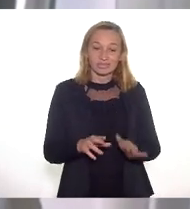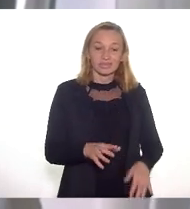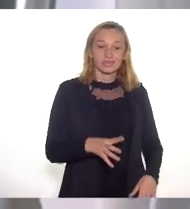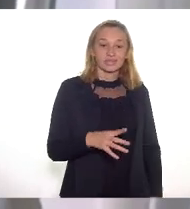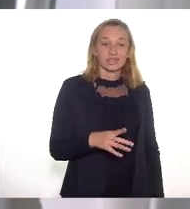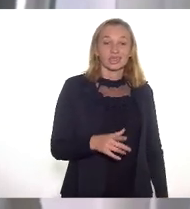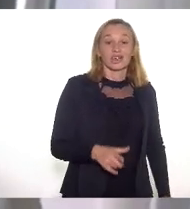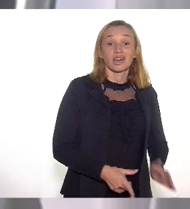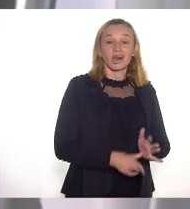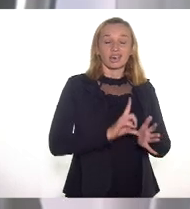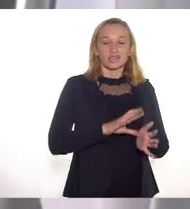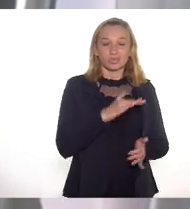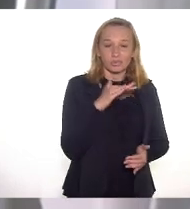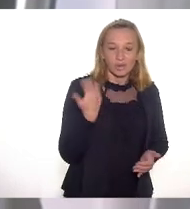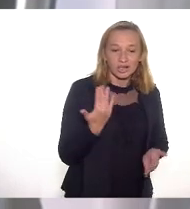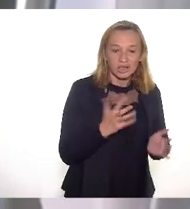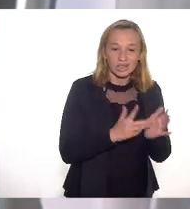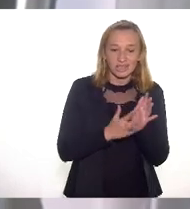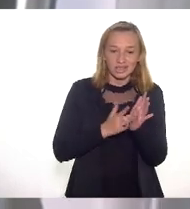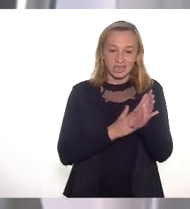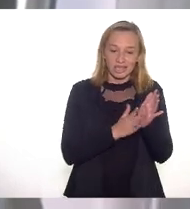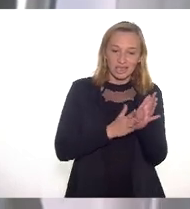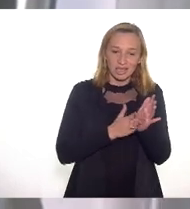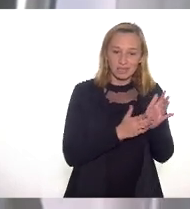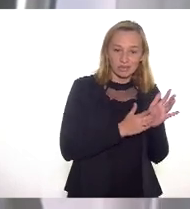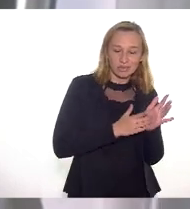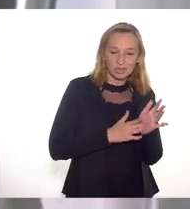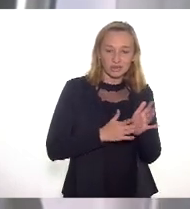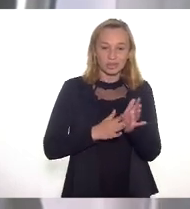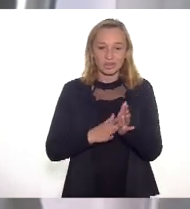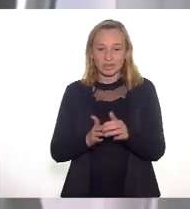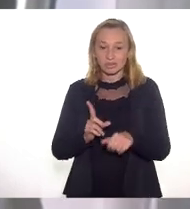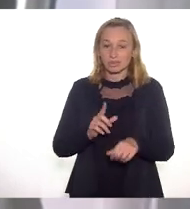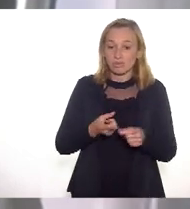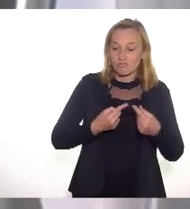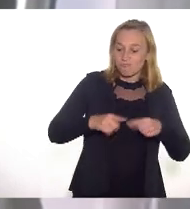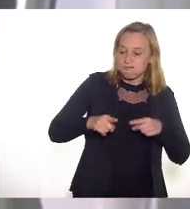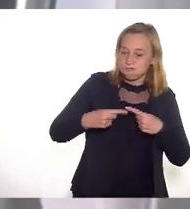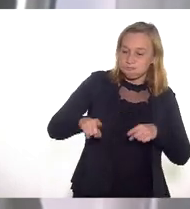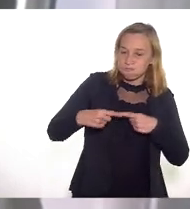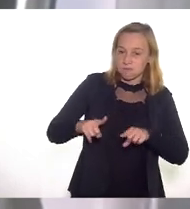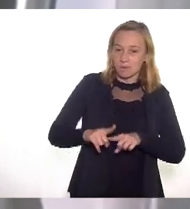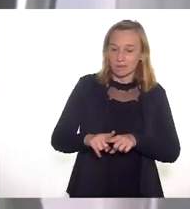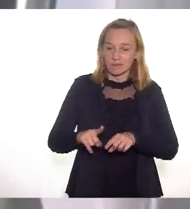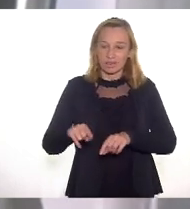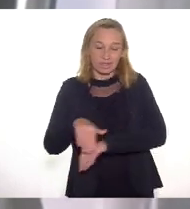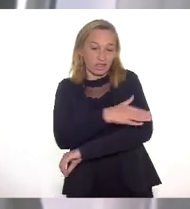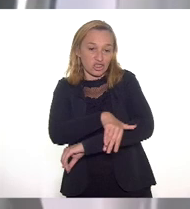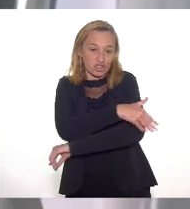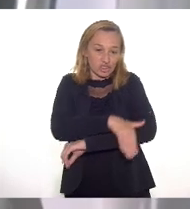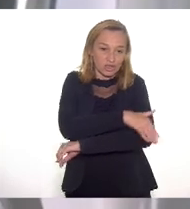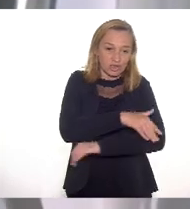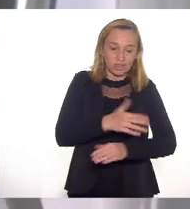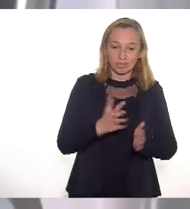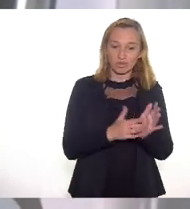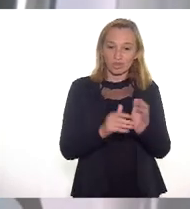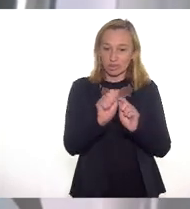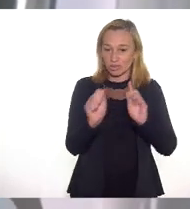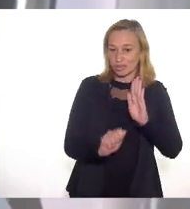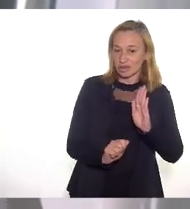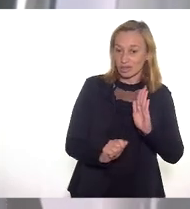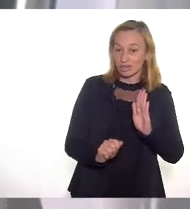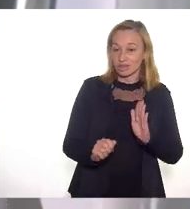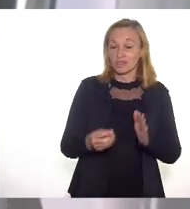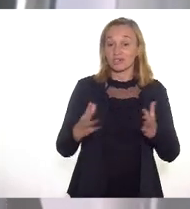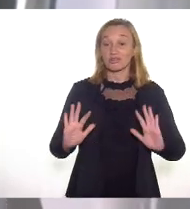derradeiro. Samba, negro forte e destemido, foi duramente perseguido na esquina, no botequim, no terreiro. Viva Nelson